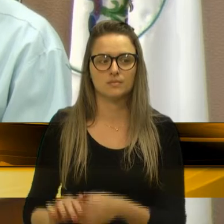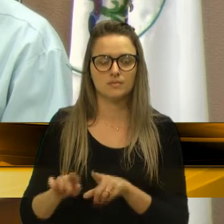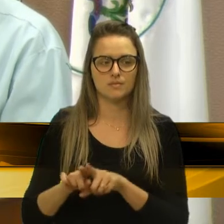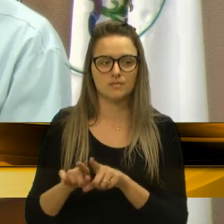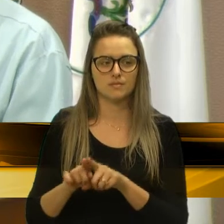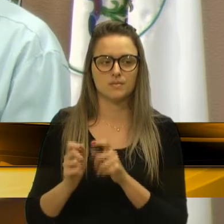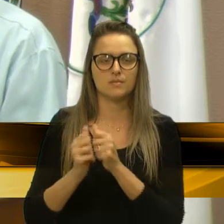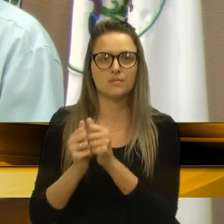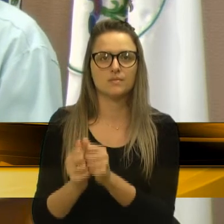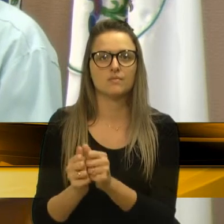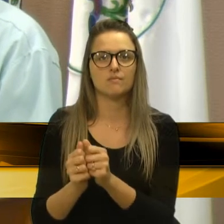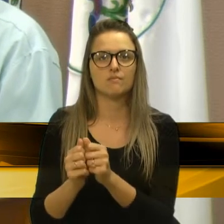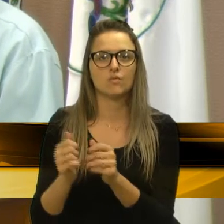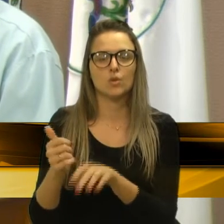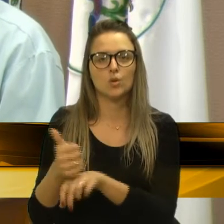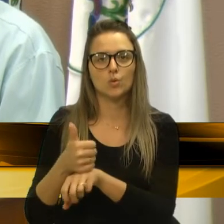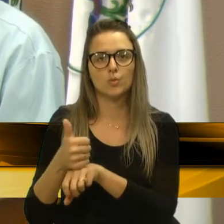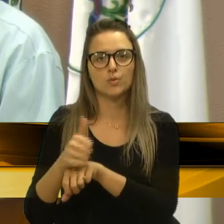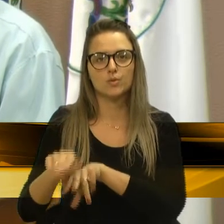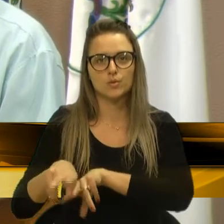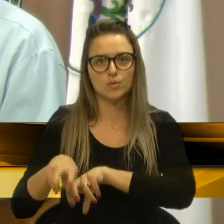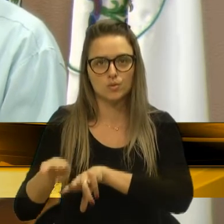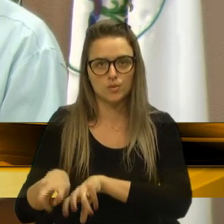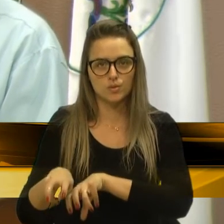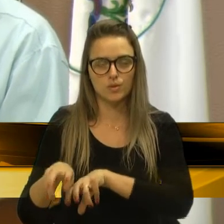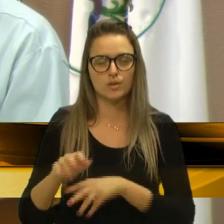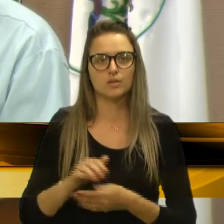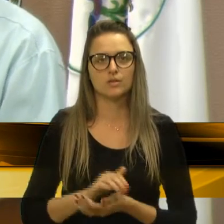produtor rural vai conseguir